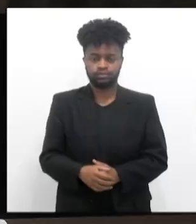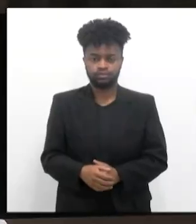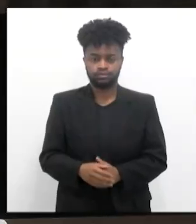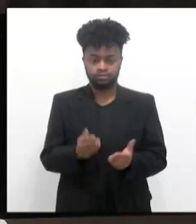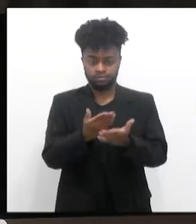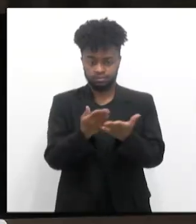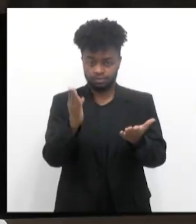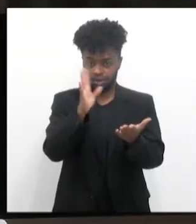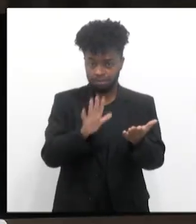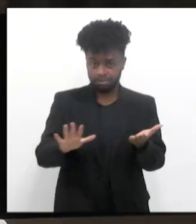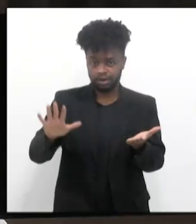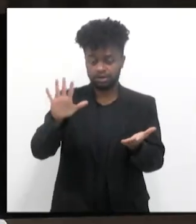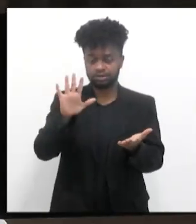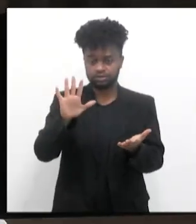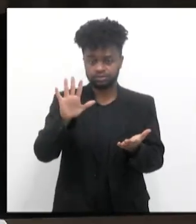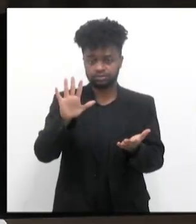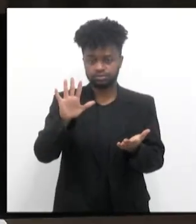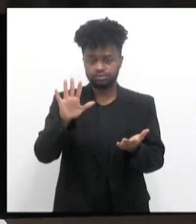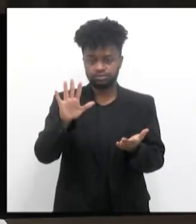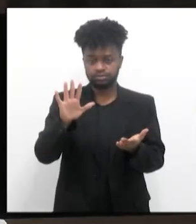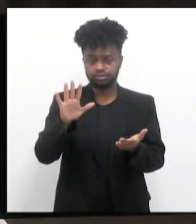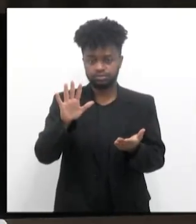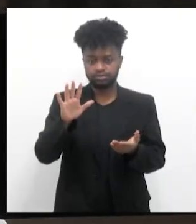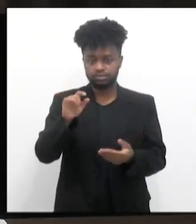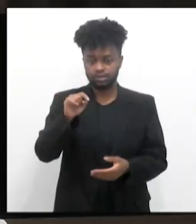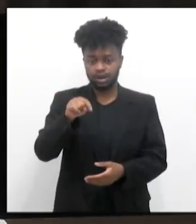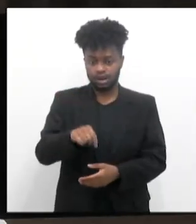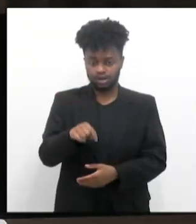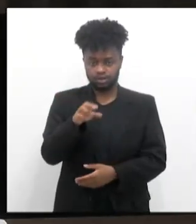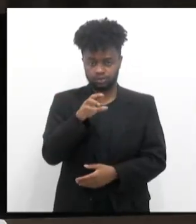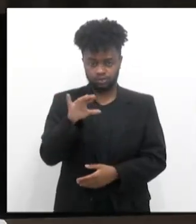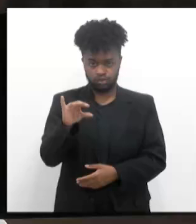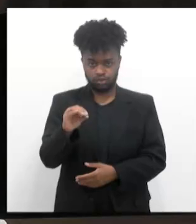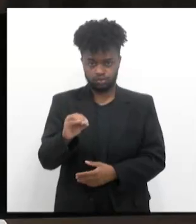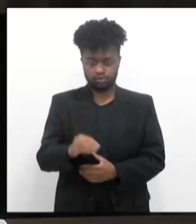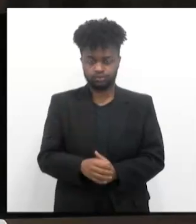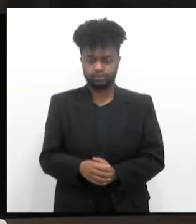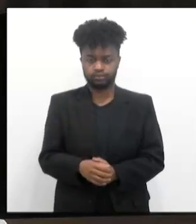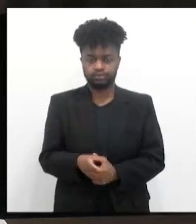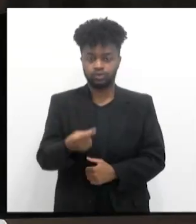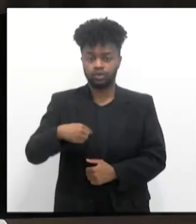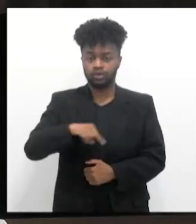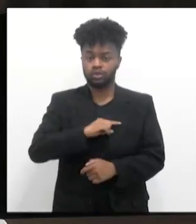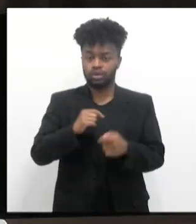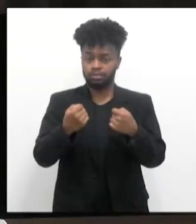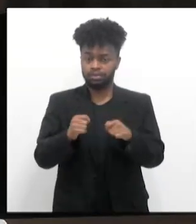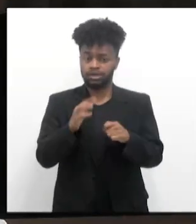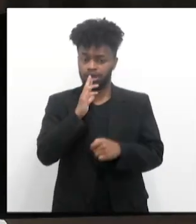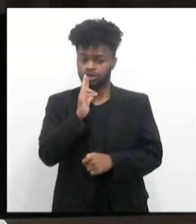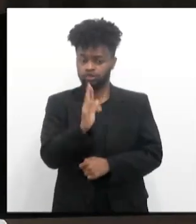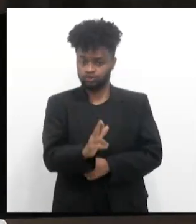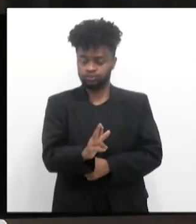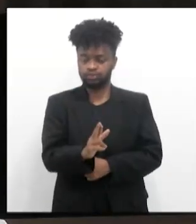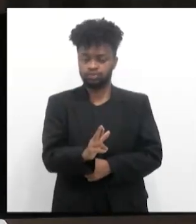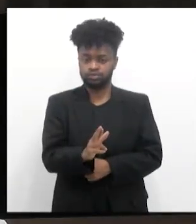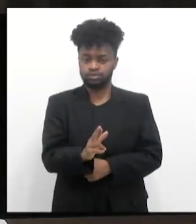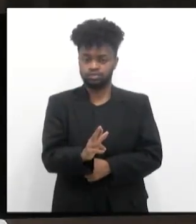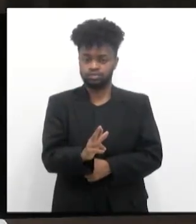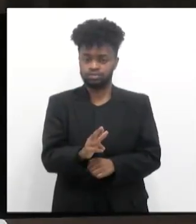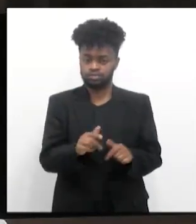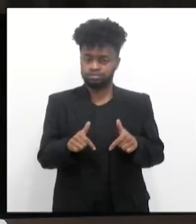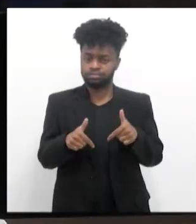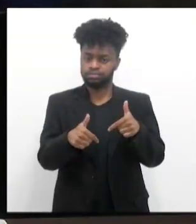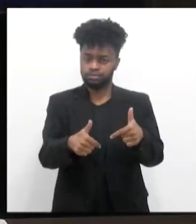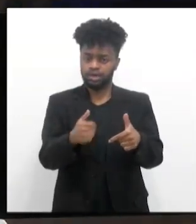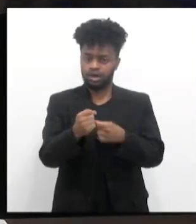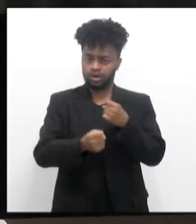Brasileiros e brasileiras, Estado do Rio de Janeiro, a gente precisa dar uma resposta contundente